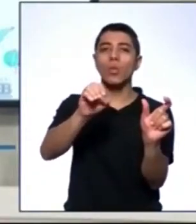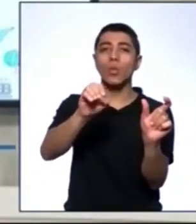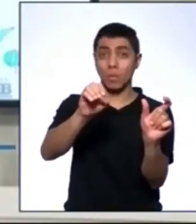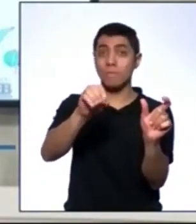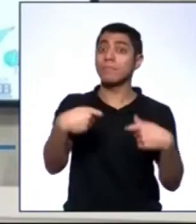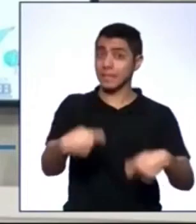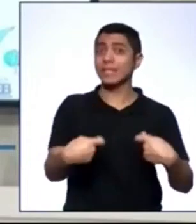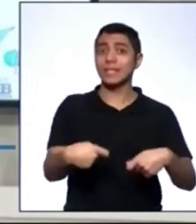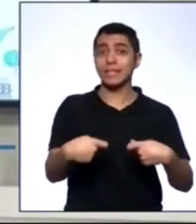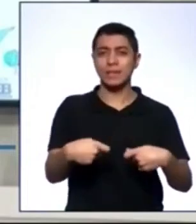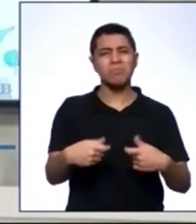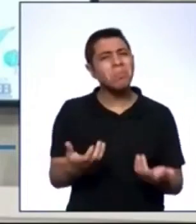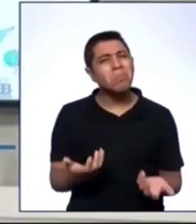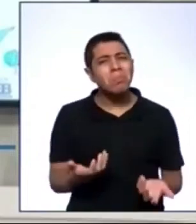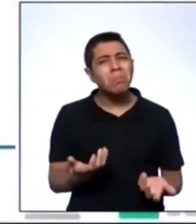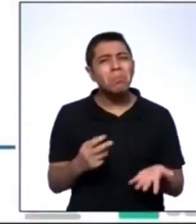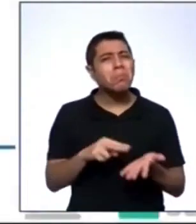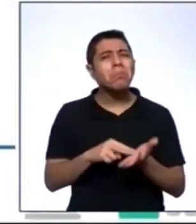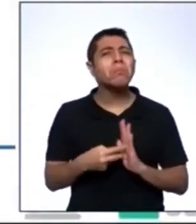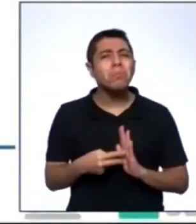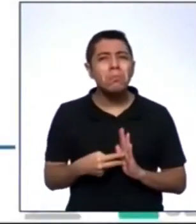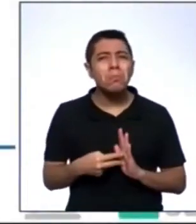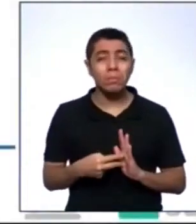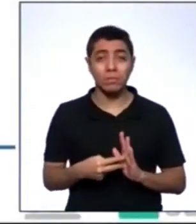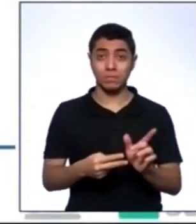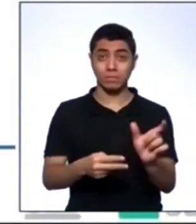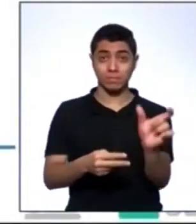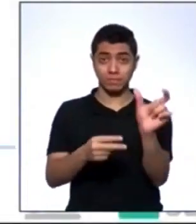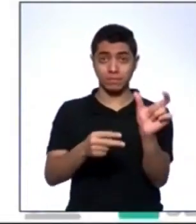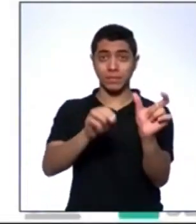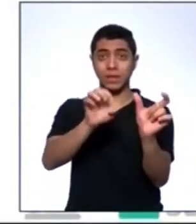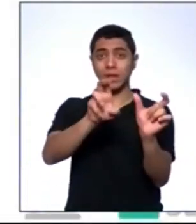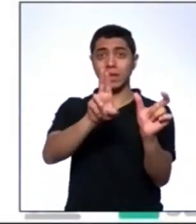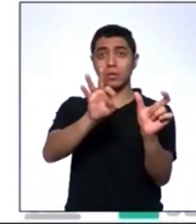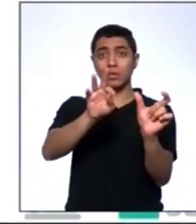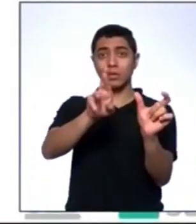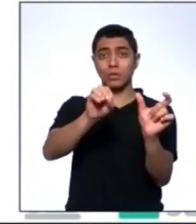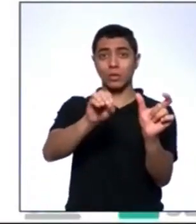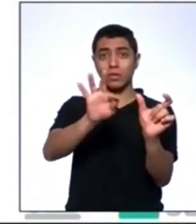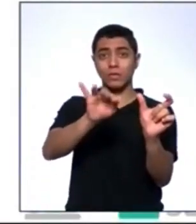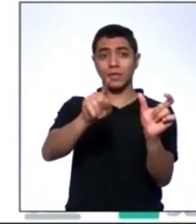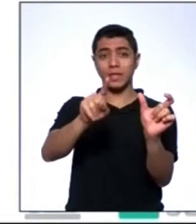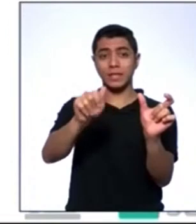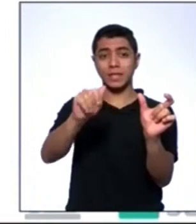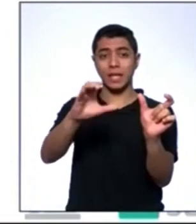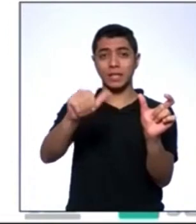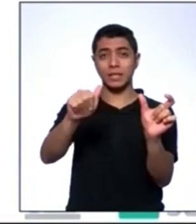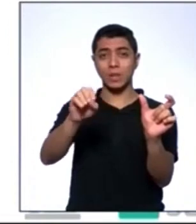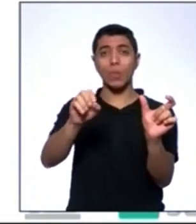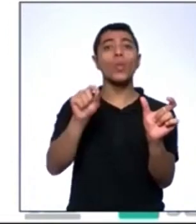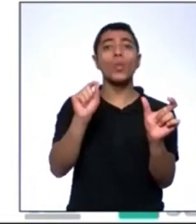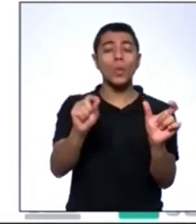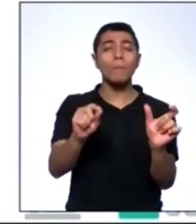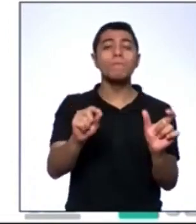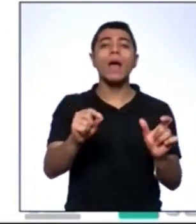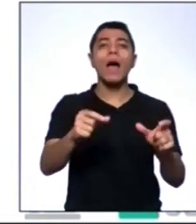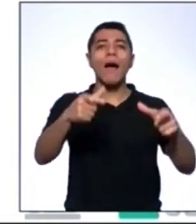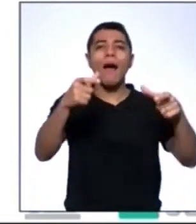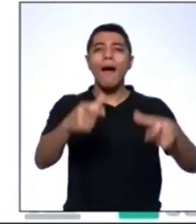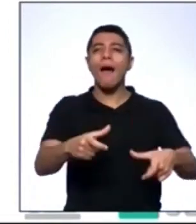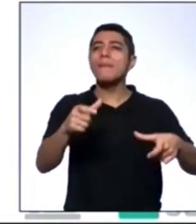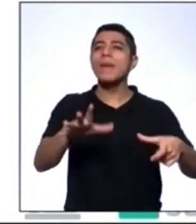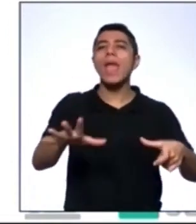Nós chamamos de eutrofização o excesso de nutrientes que tem no ambiente. Resume assim, ó,